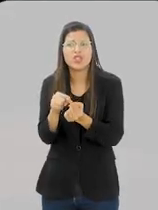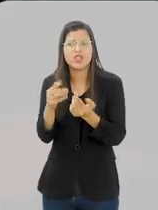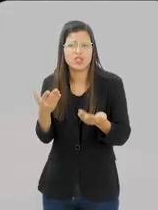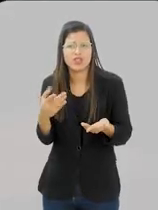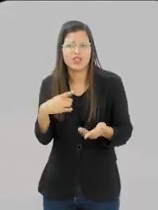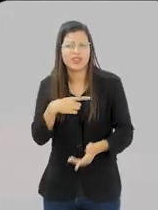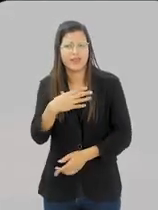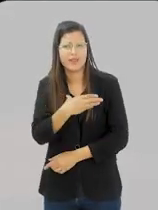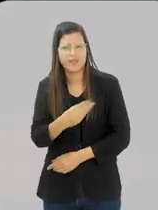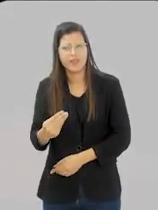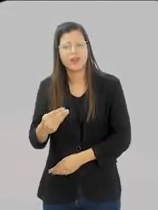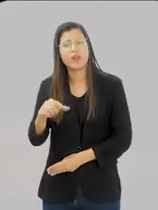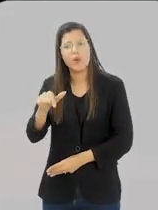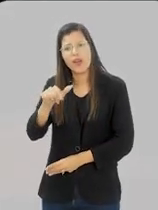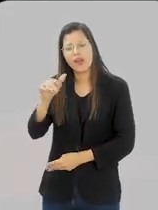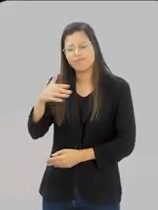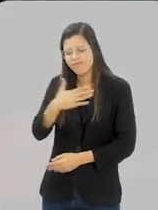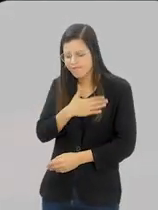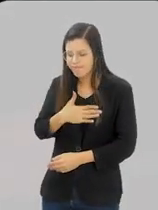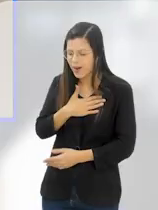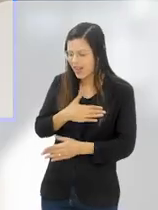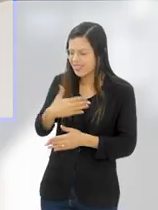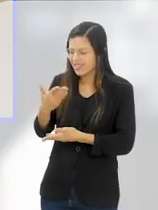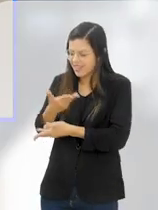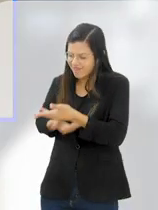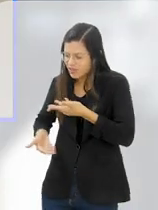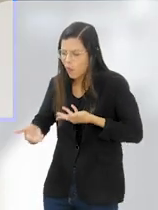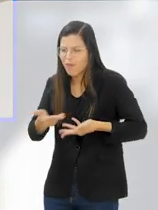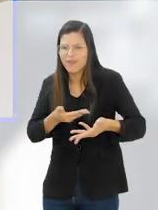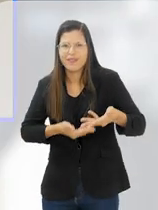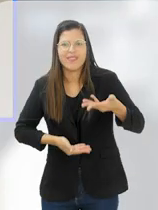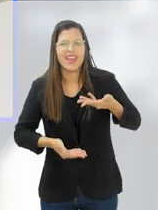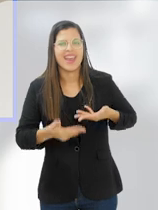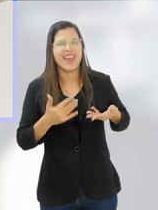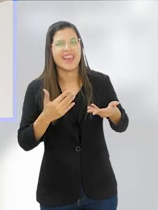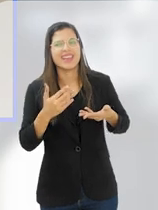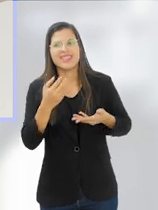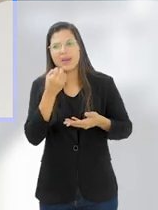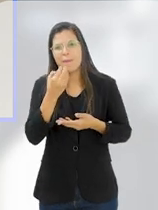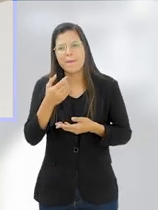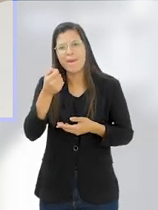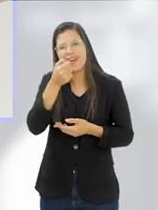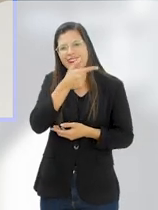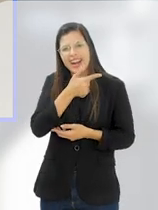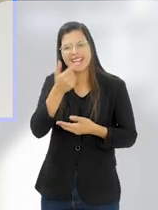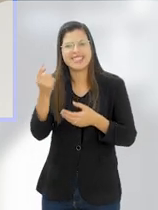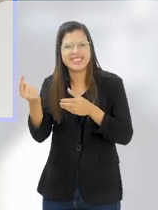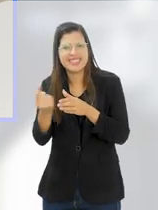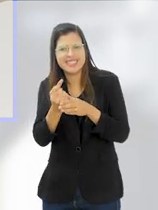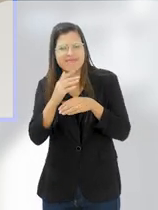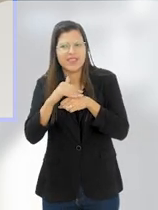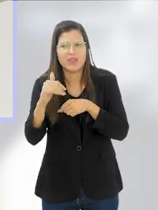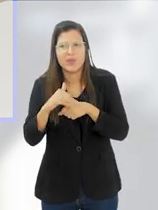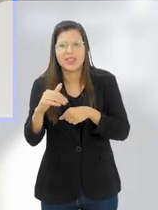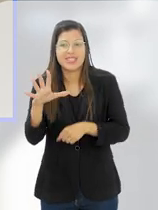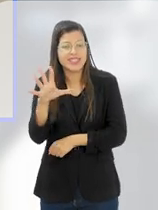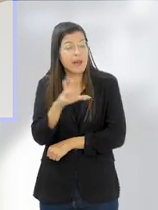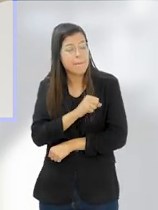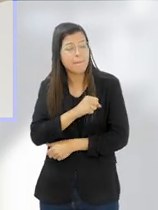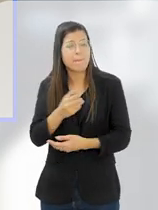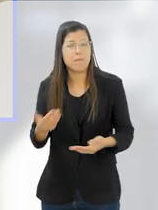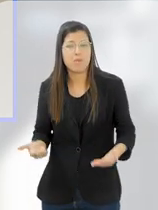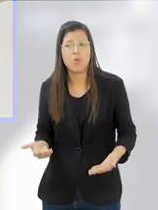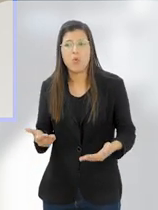desse prazer que os filhos trazem para a gente, essa convivência agradável, gostosa, engraçada, afetuosa, desse amor incondicional que a gente